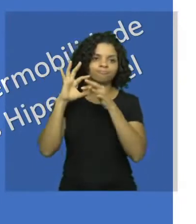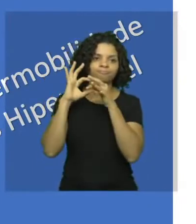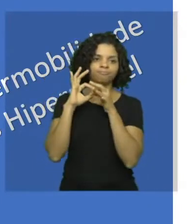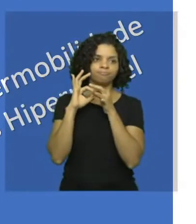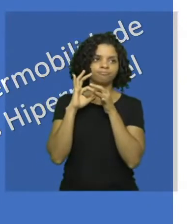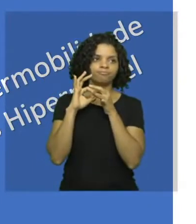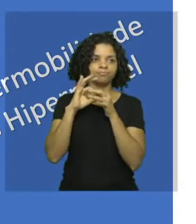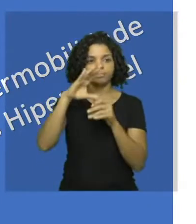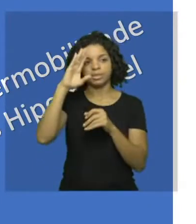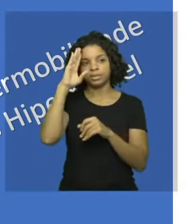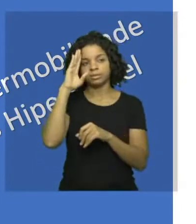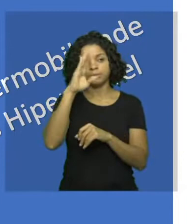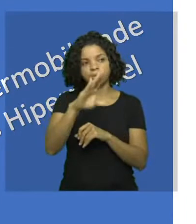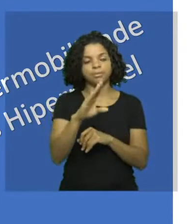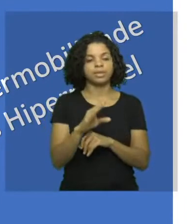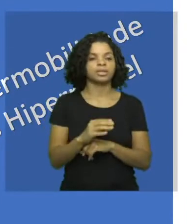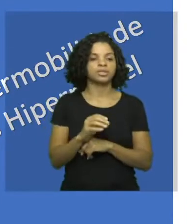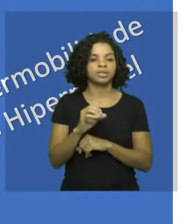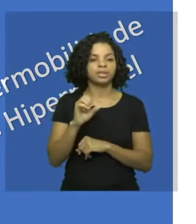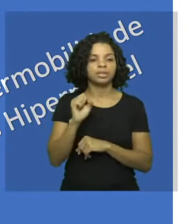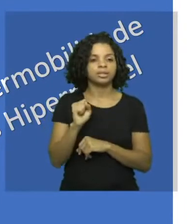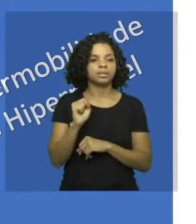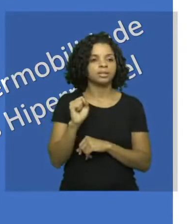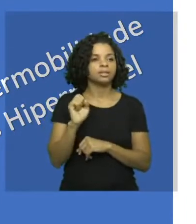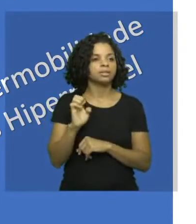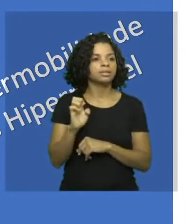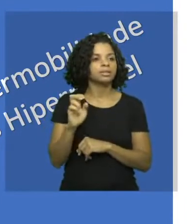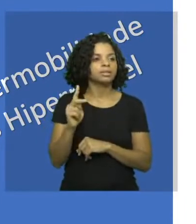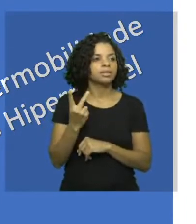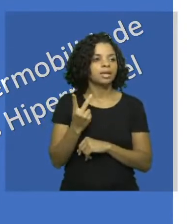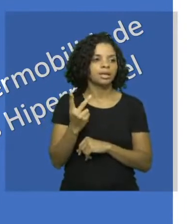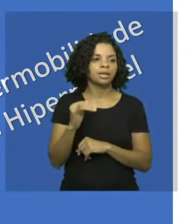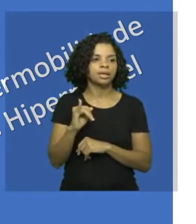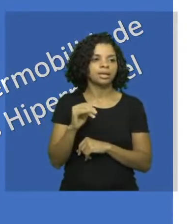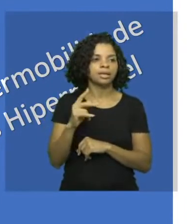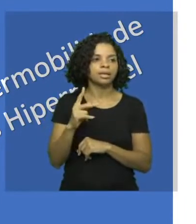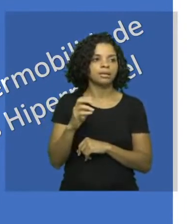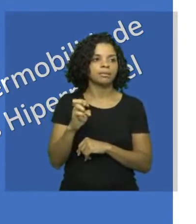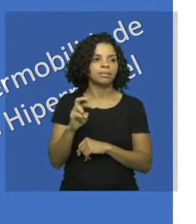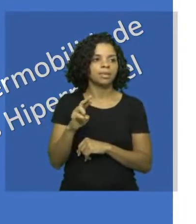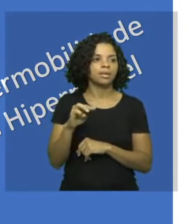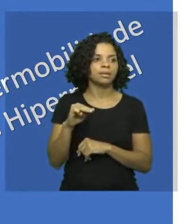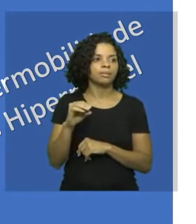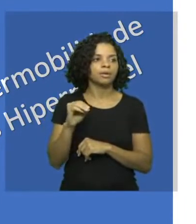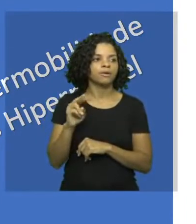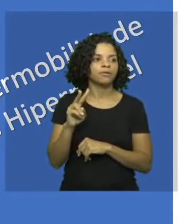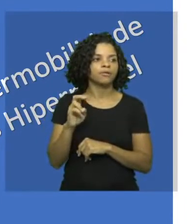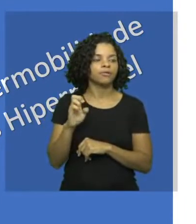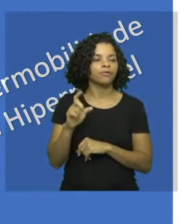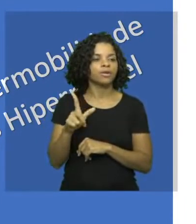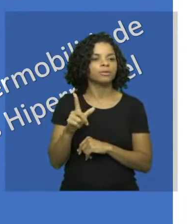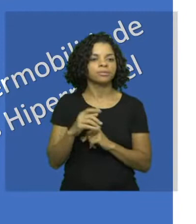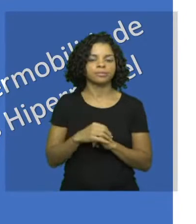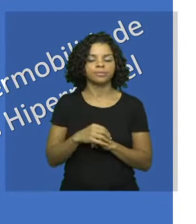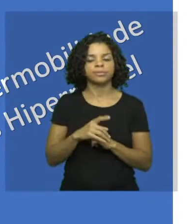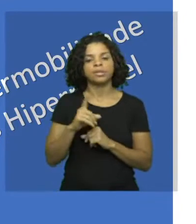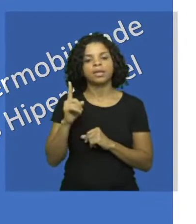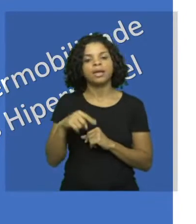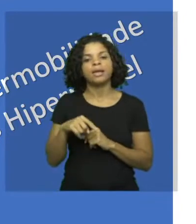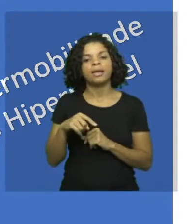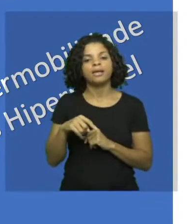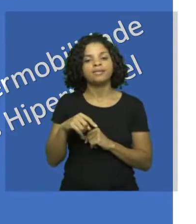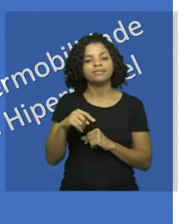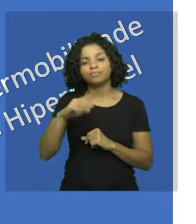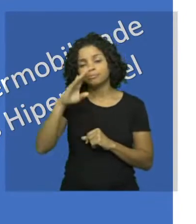SED hipermóvel. Essa evolução ela é normalmente mais intensa nas pessoas com SED-H, que é como a